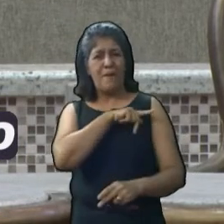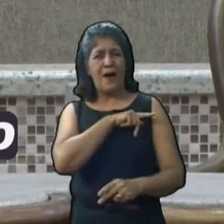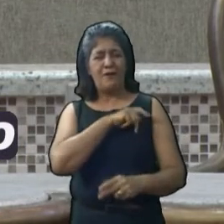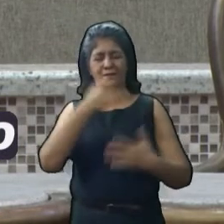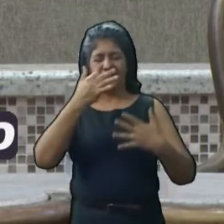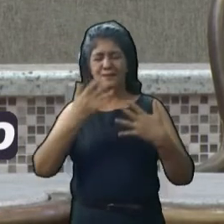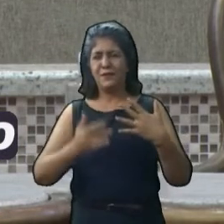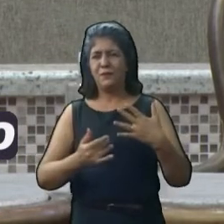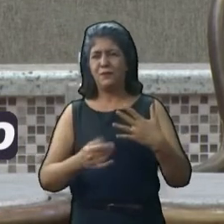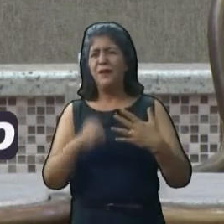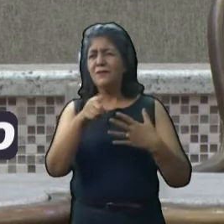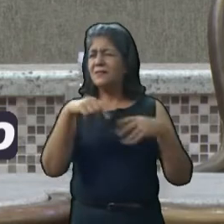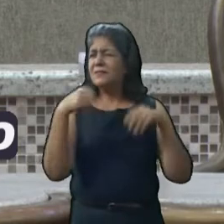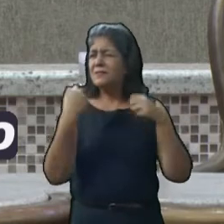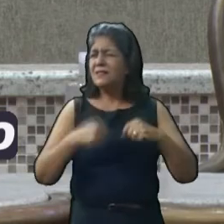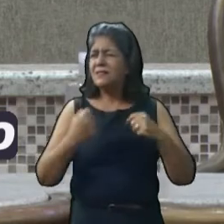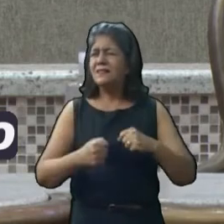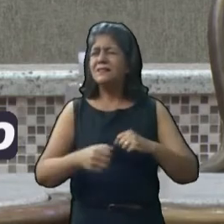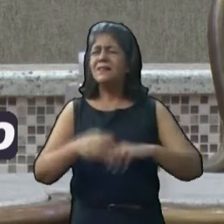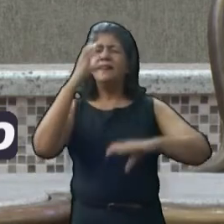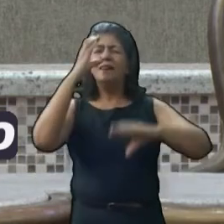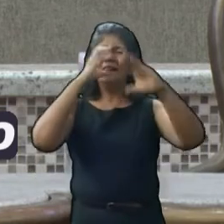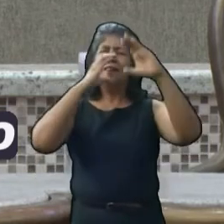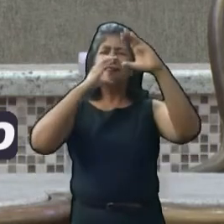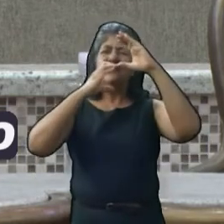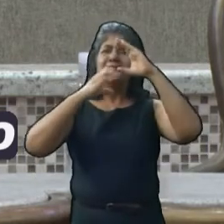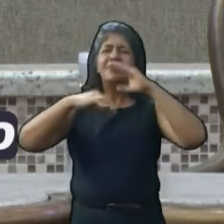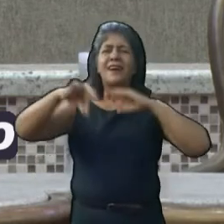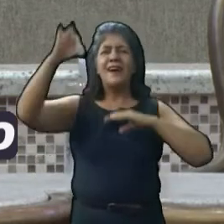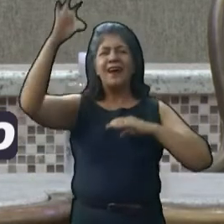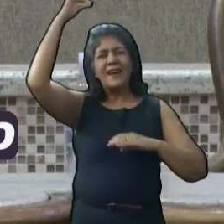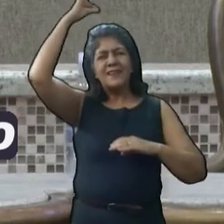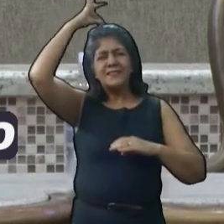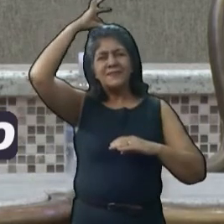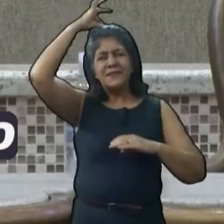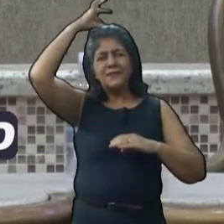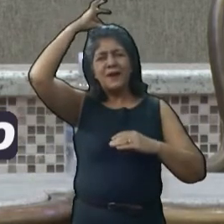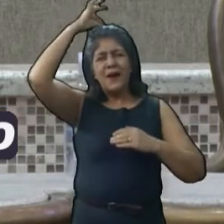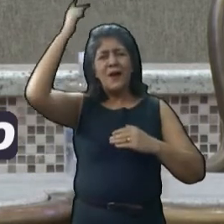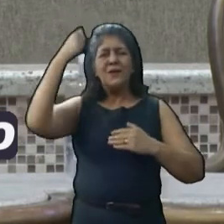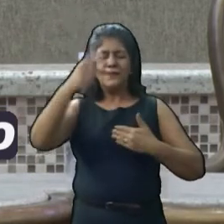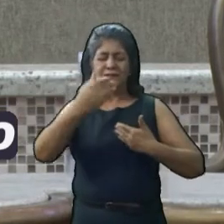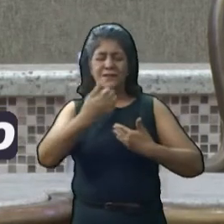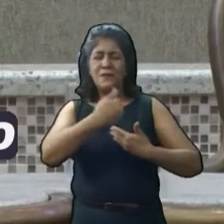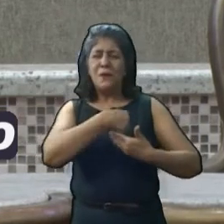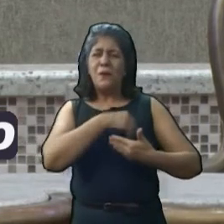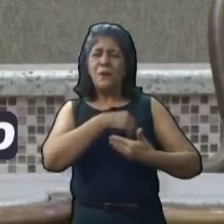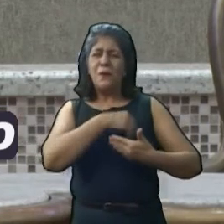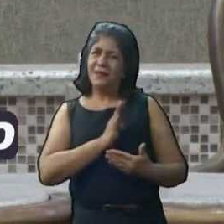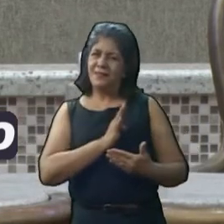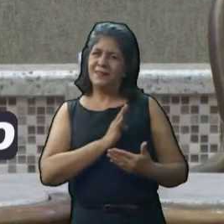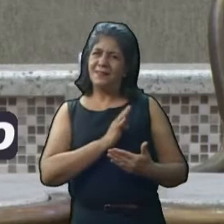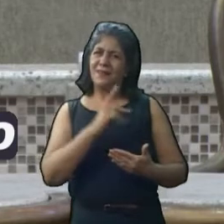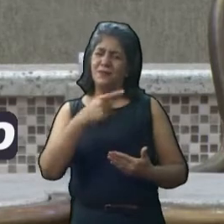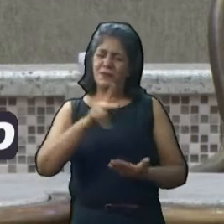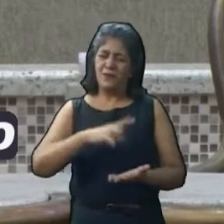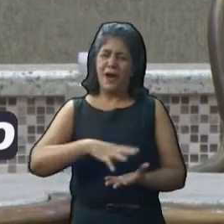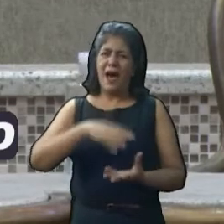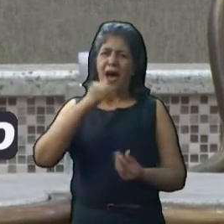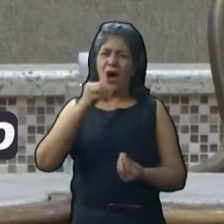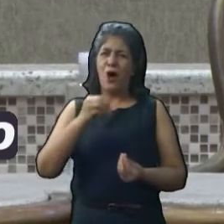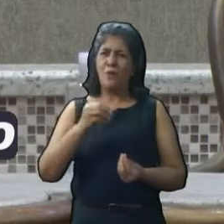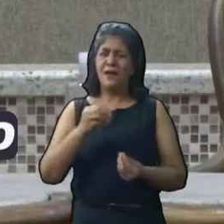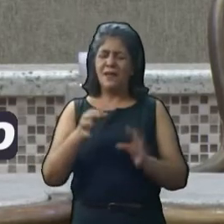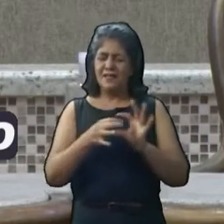espirituais no vosso coração na vossa alma olha gente a pessoa que tem comunhão